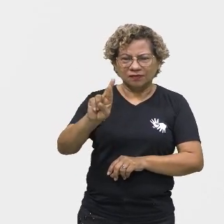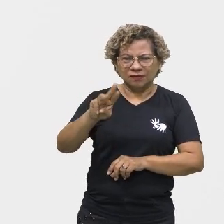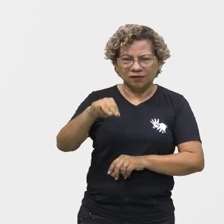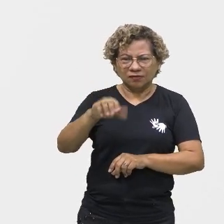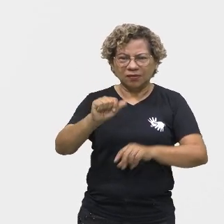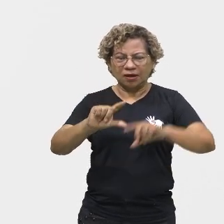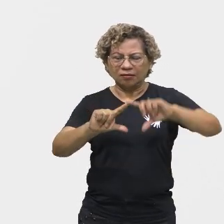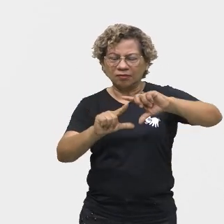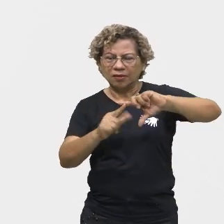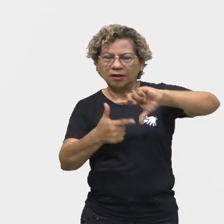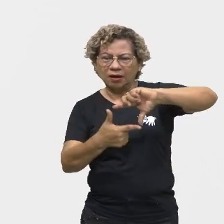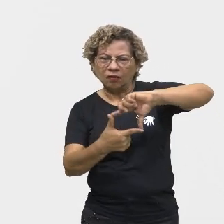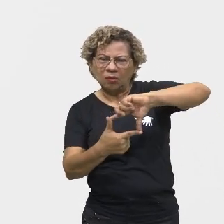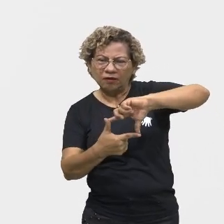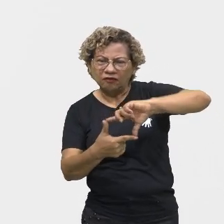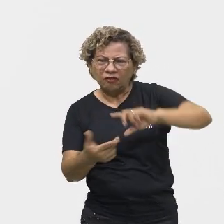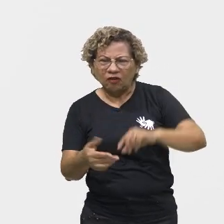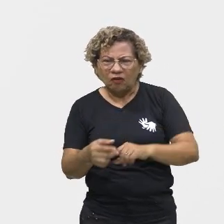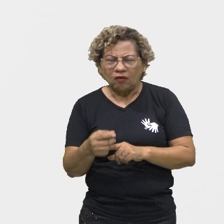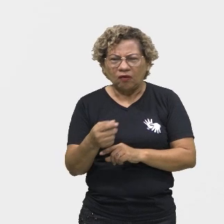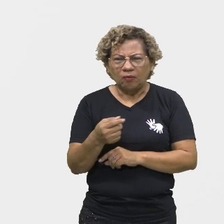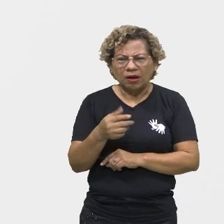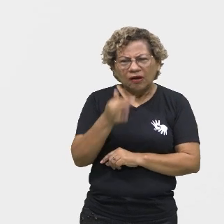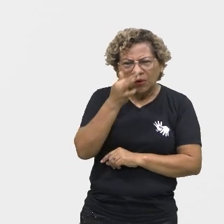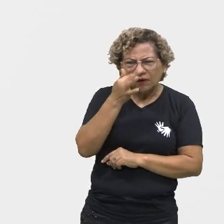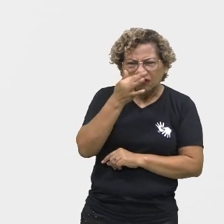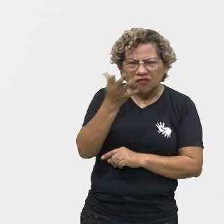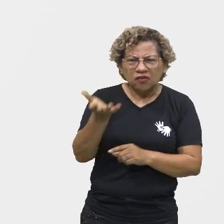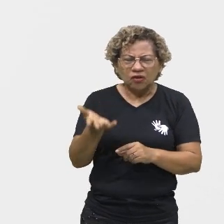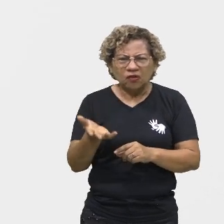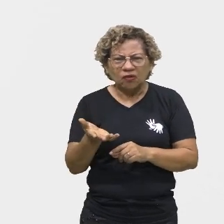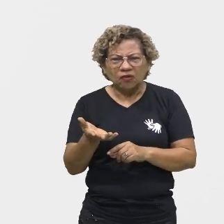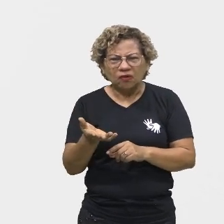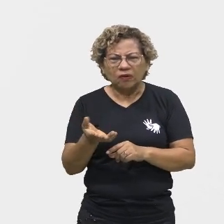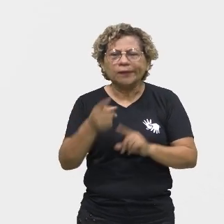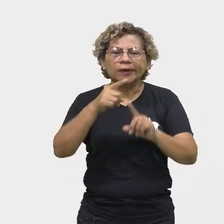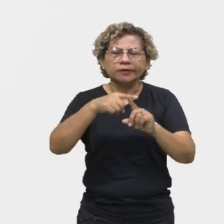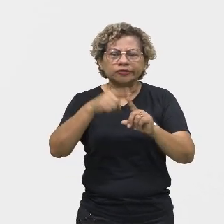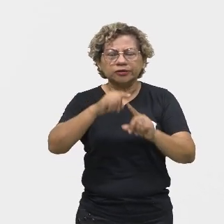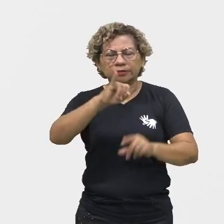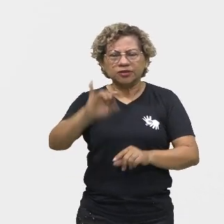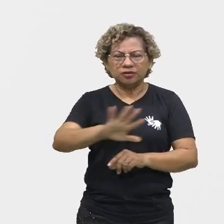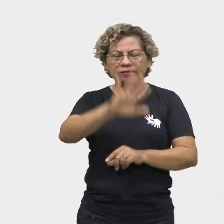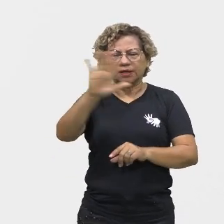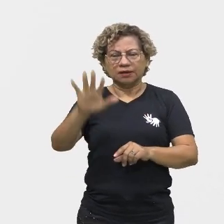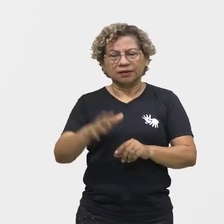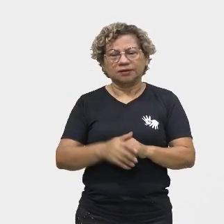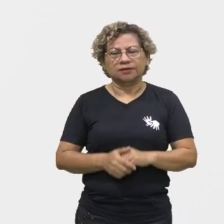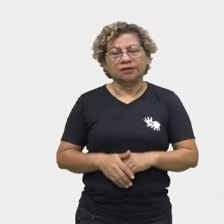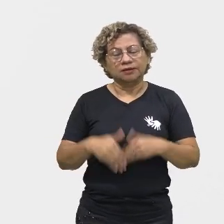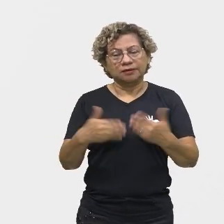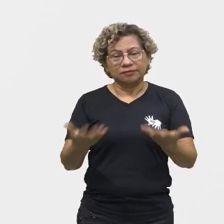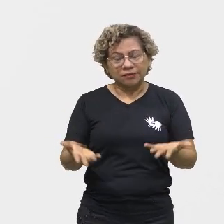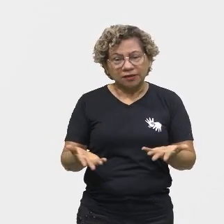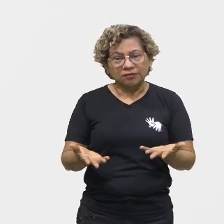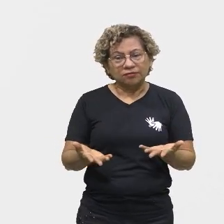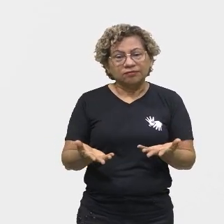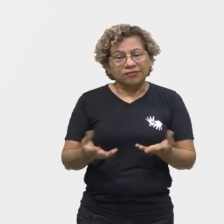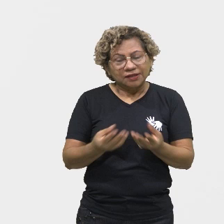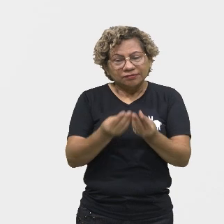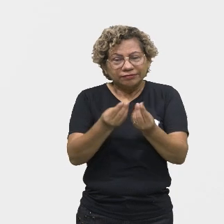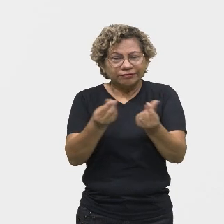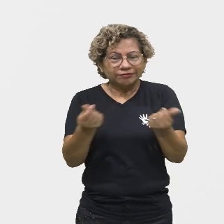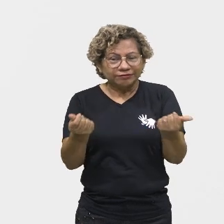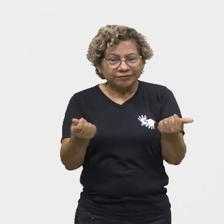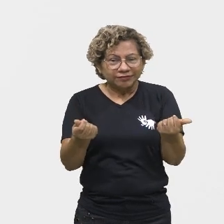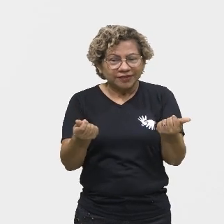árvore, estou vendo uma flor. Não, isso é uma coisa subjetiva. De repente, você, ao fazer a apreciação dessa